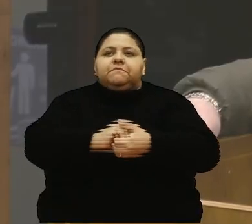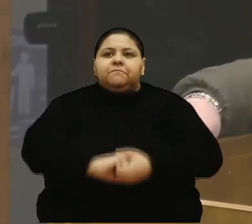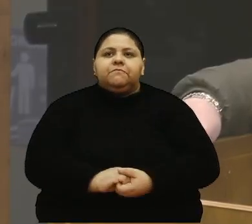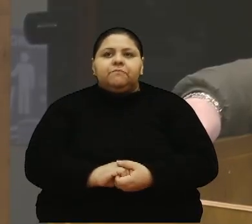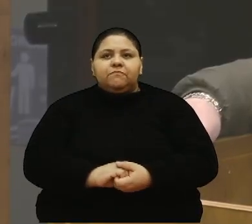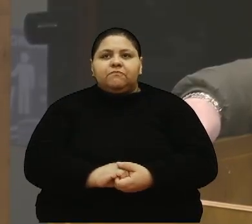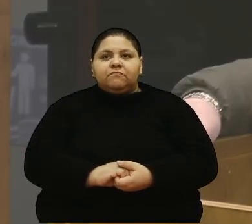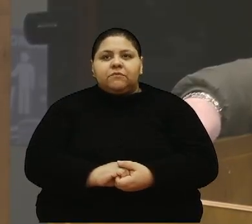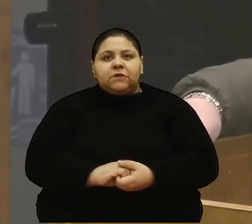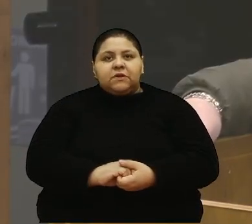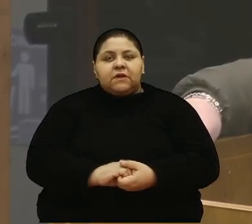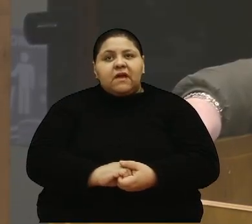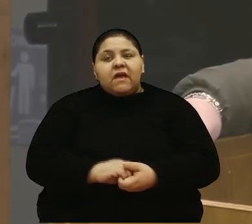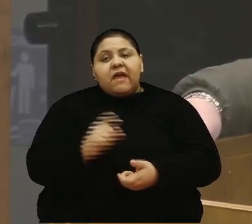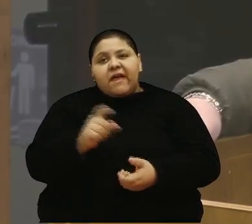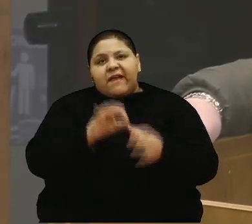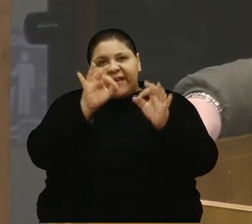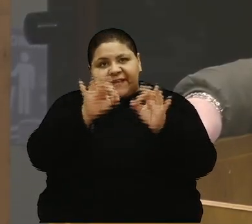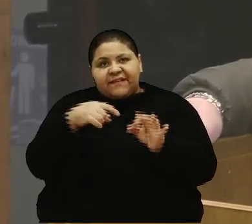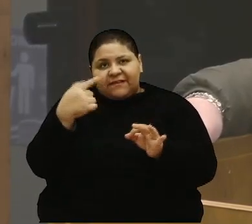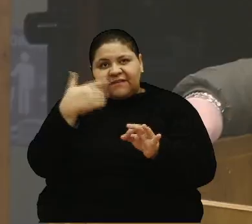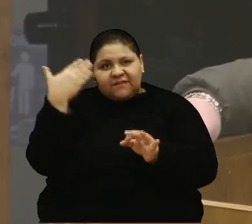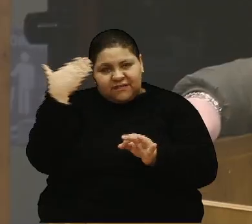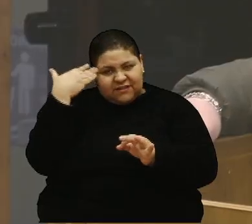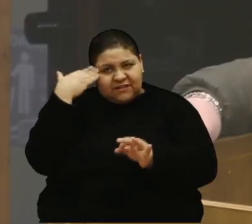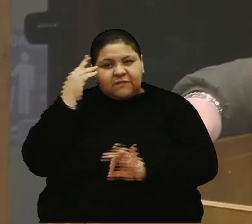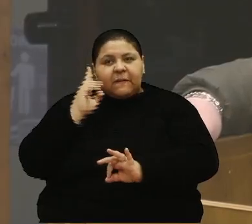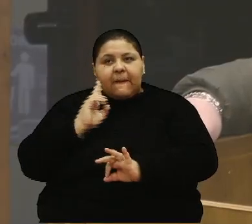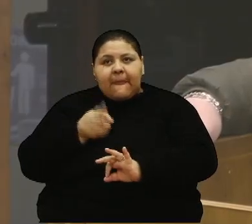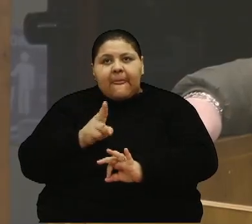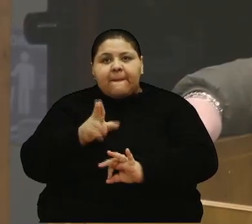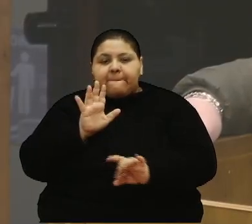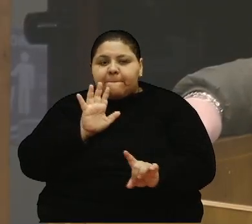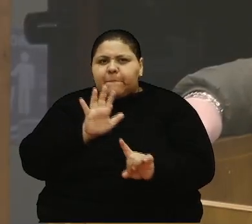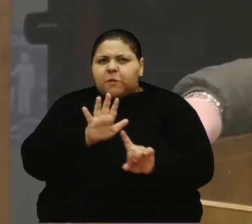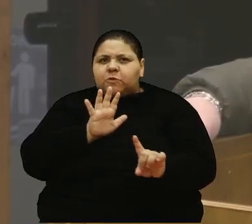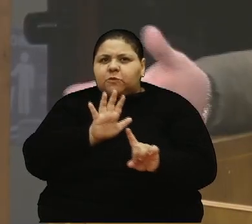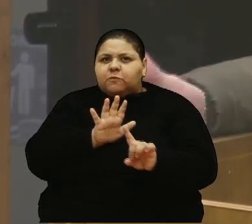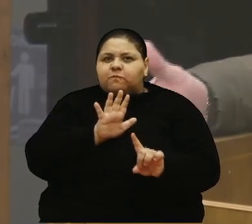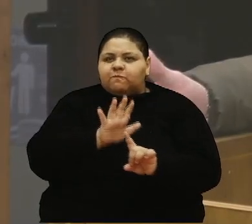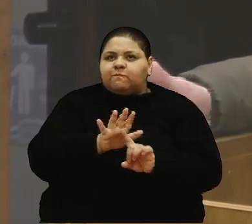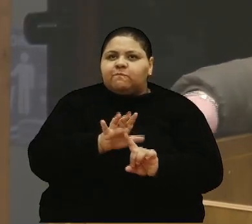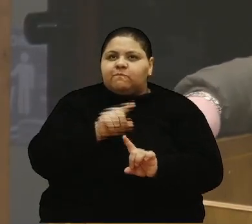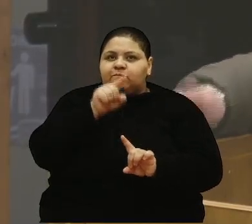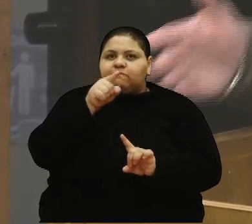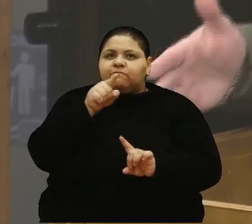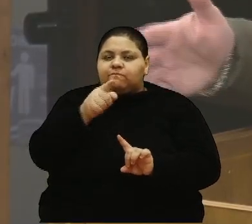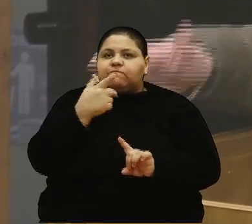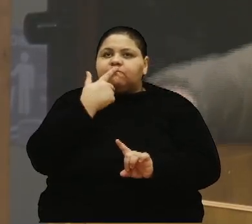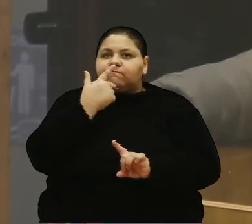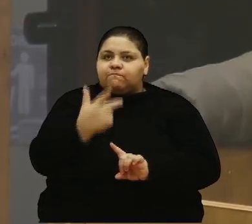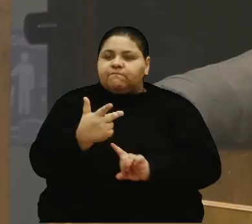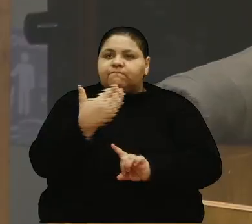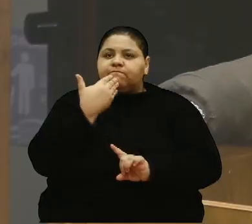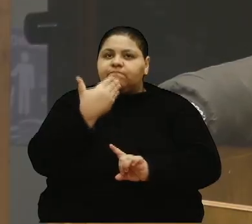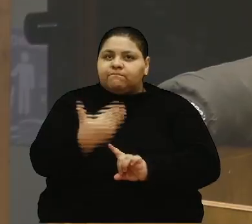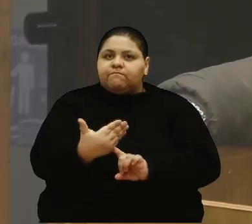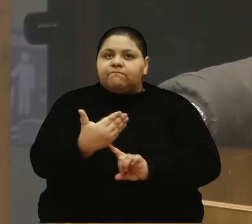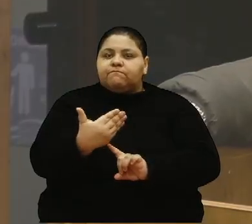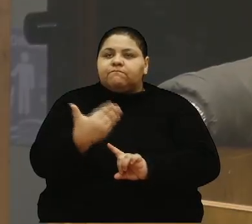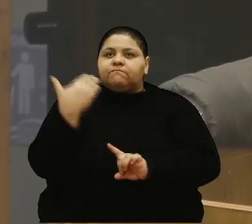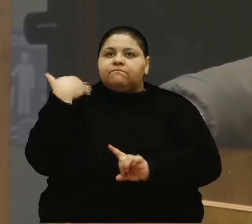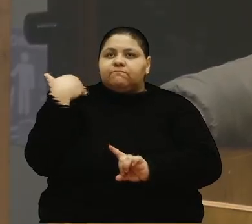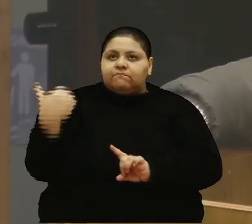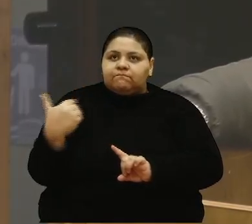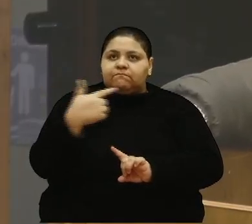E nada mais justo, e a gente sabe, a gente continua pressionando e solicitando esse chamamento